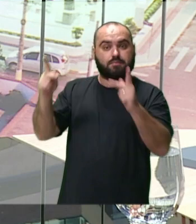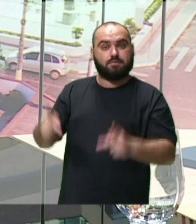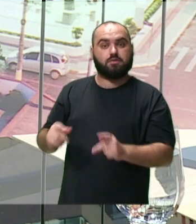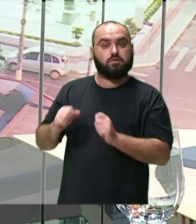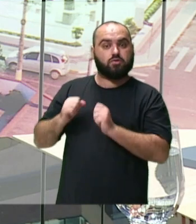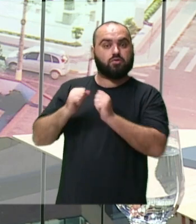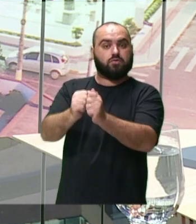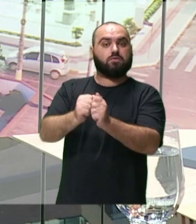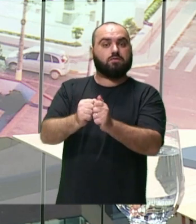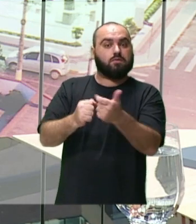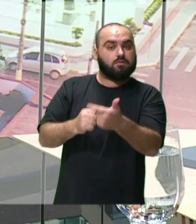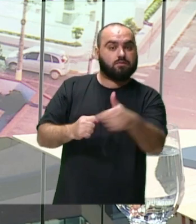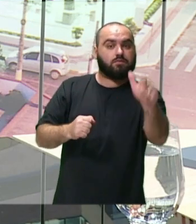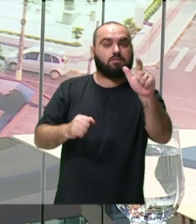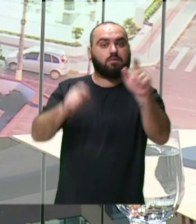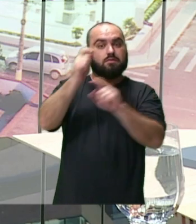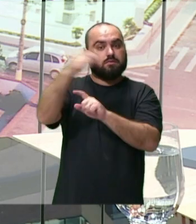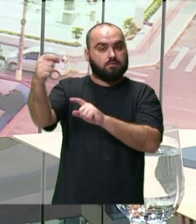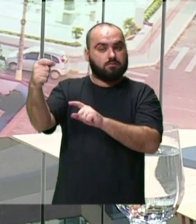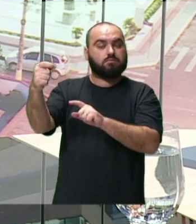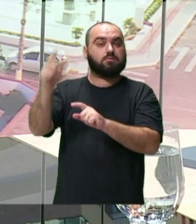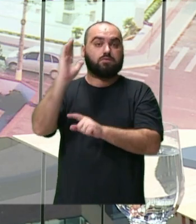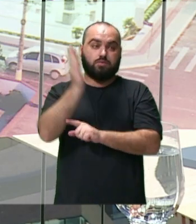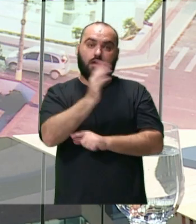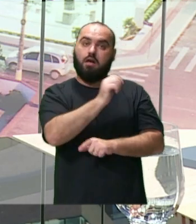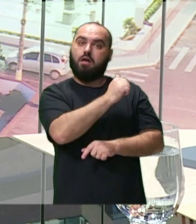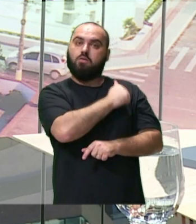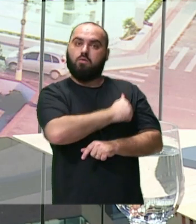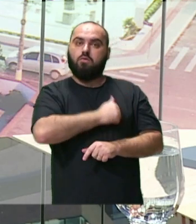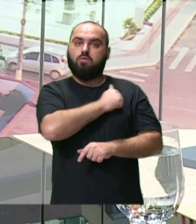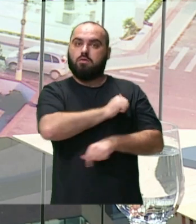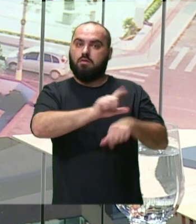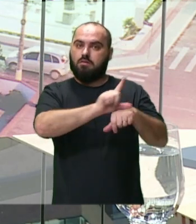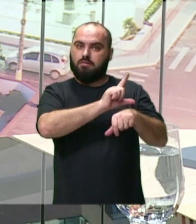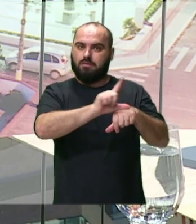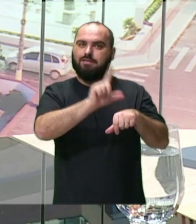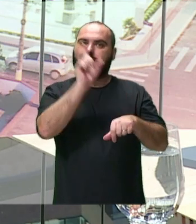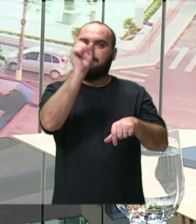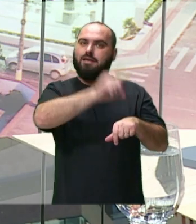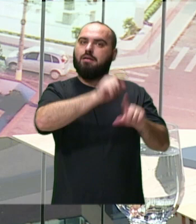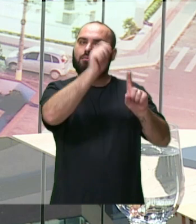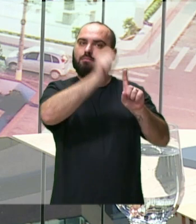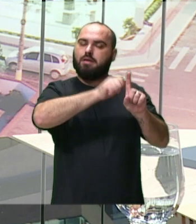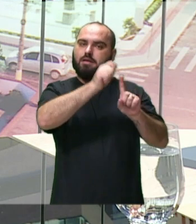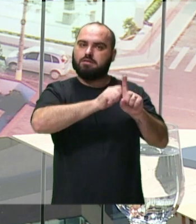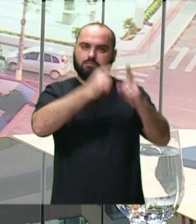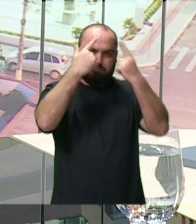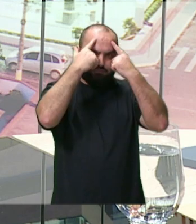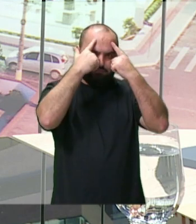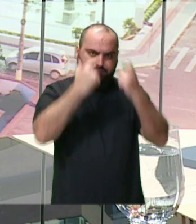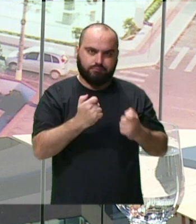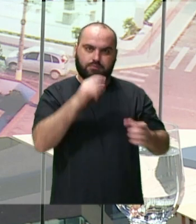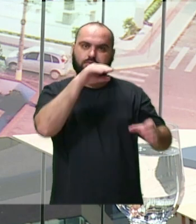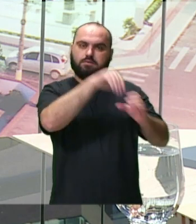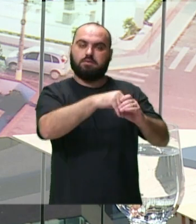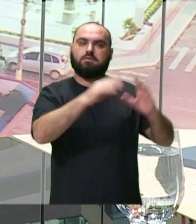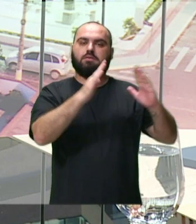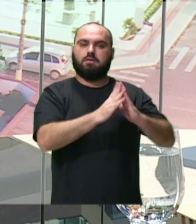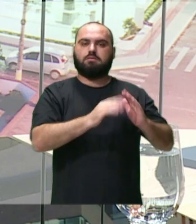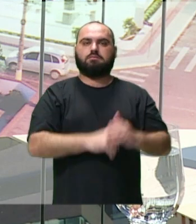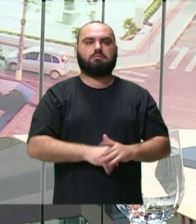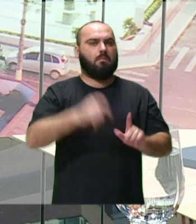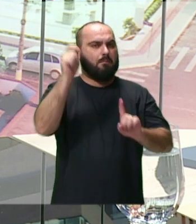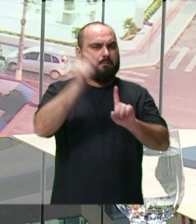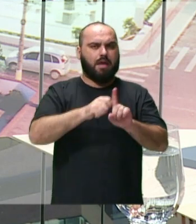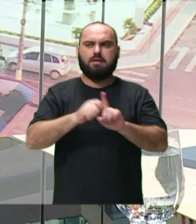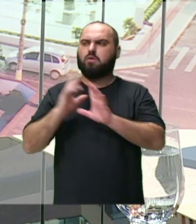outras associações. E aqui tu falou do agosto, que nós combatemos o Agosto Lilás, é o mês de combate à violência doméstica. Então, é o mês todo,